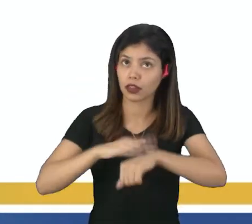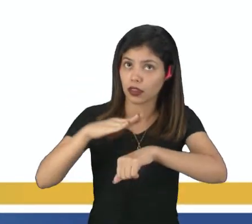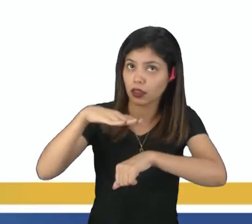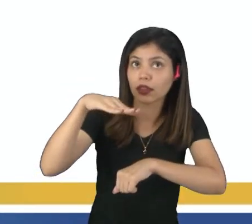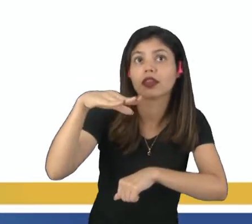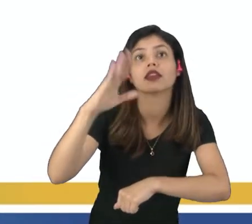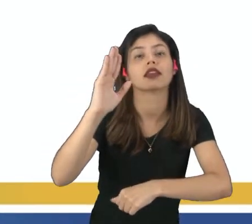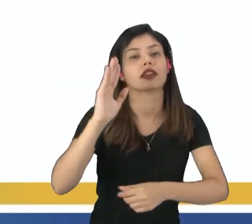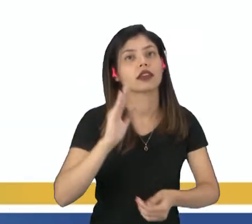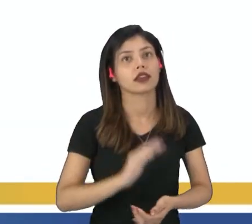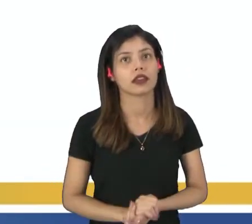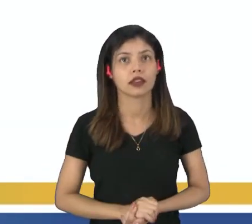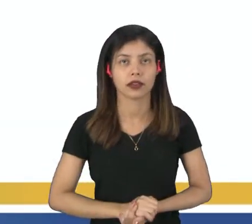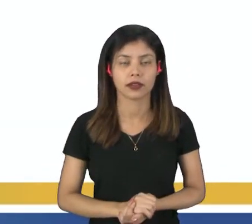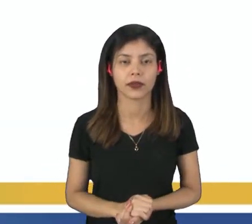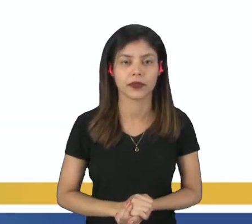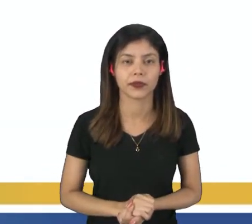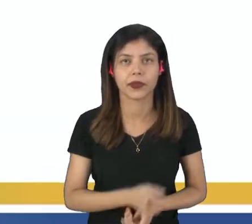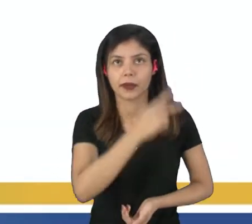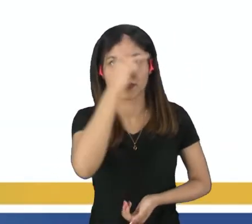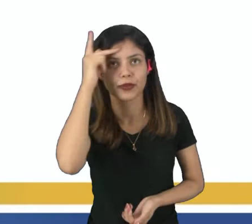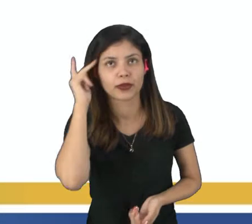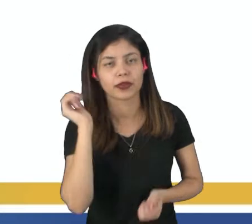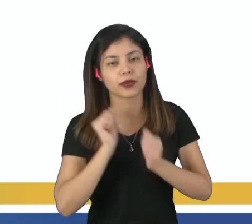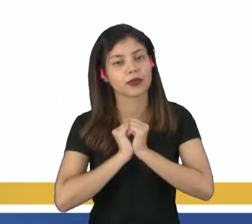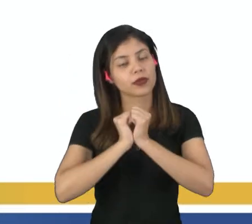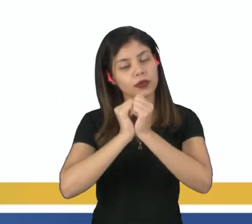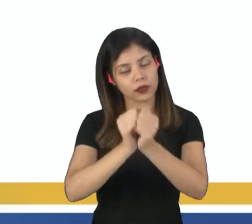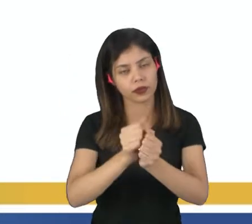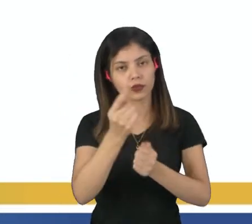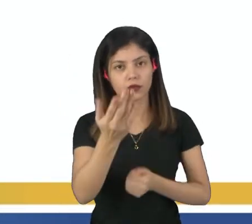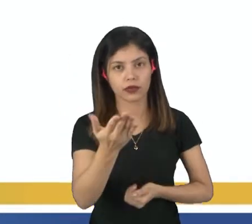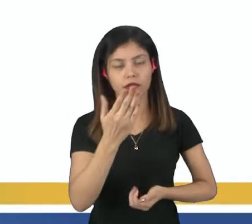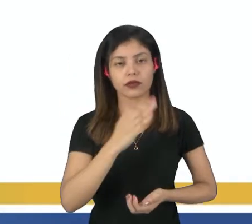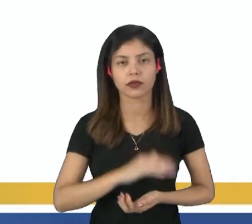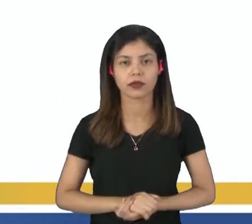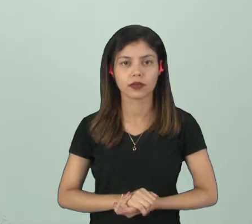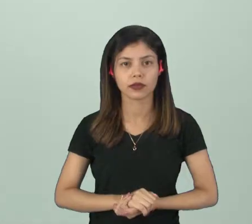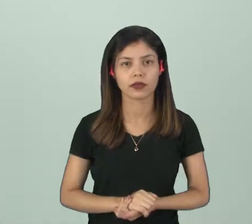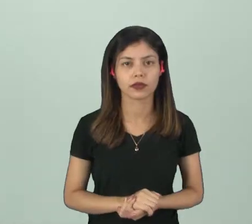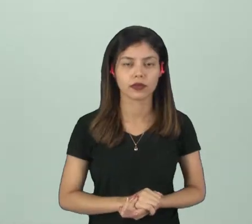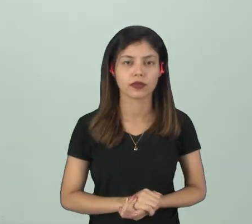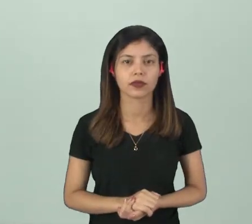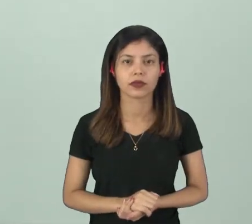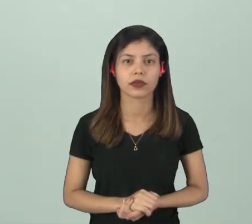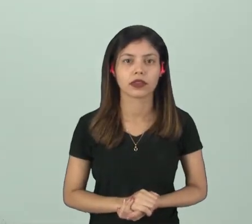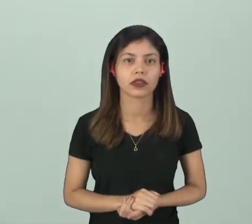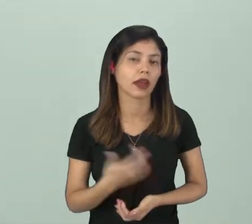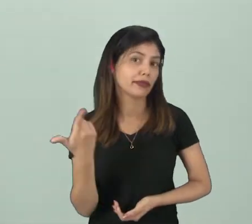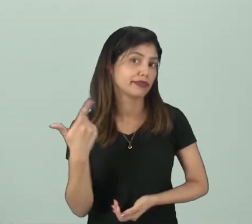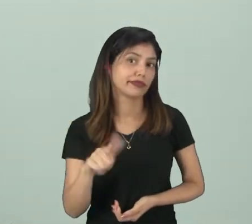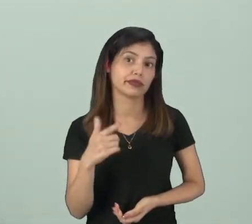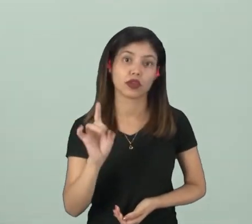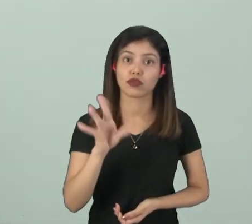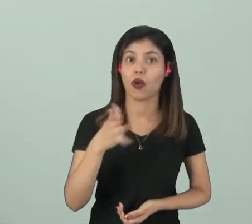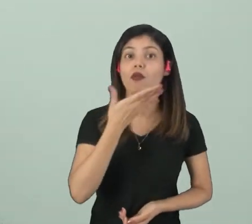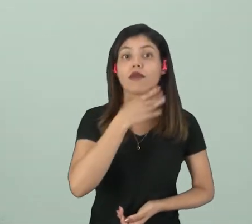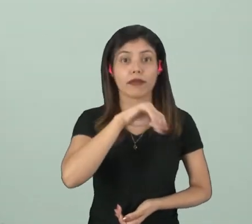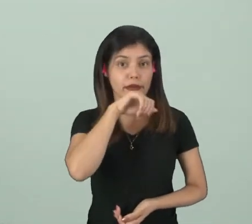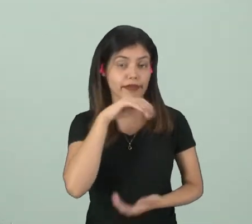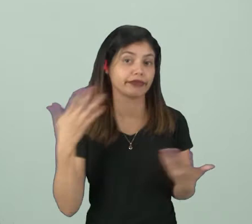dia há mais pessoas como você. Ou seja, não existe só o